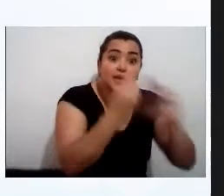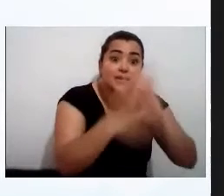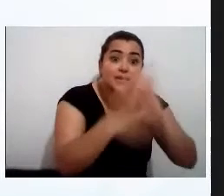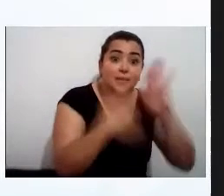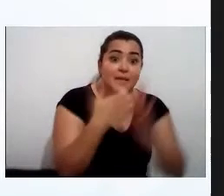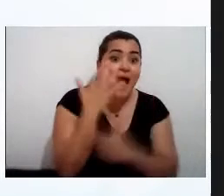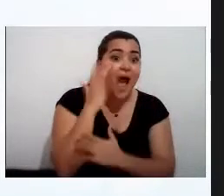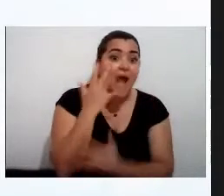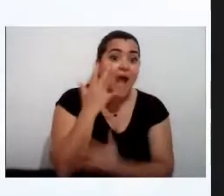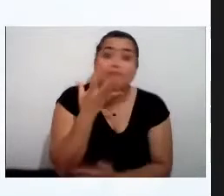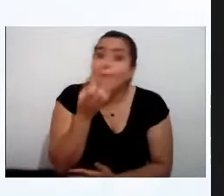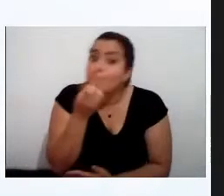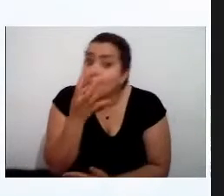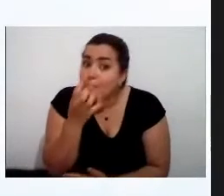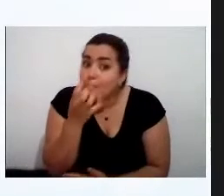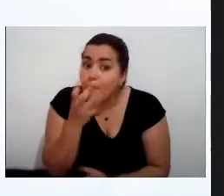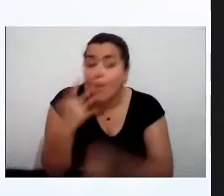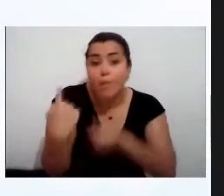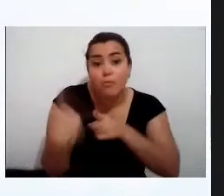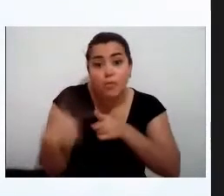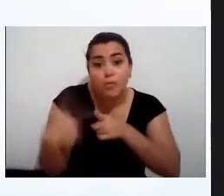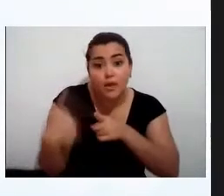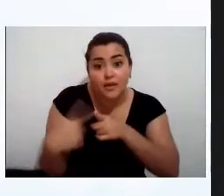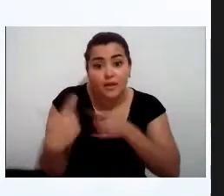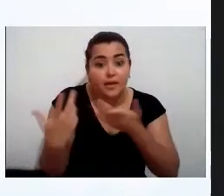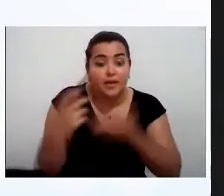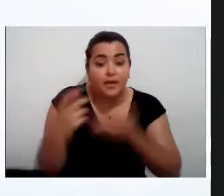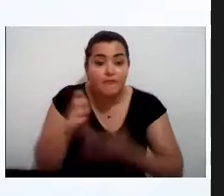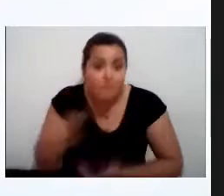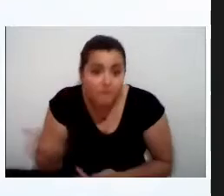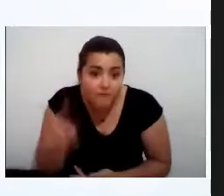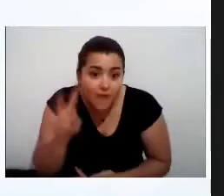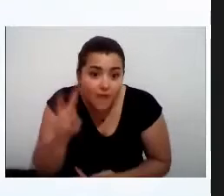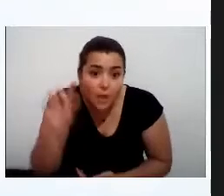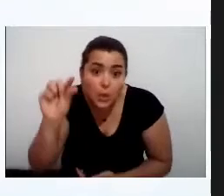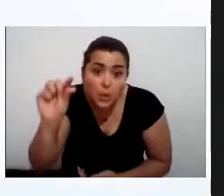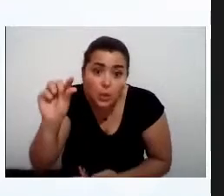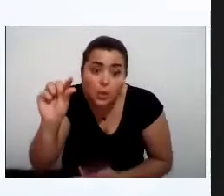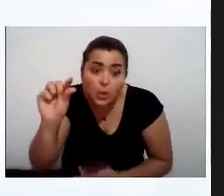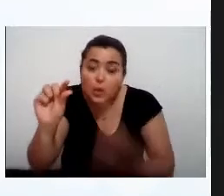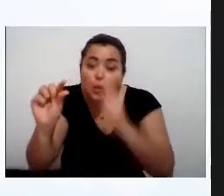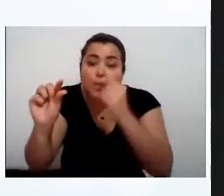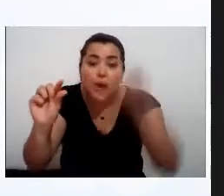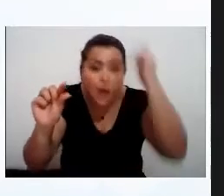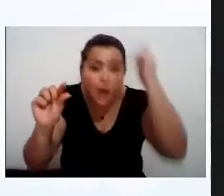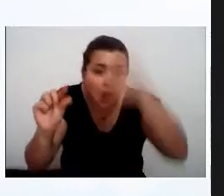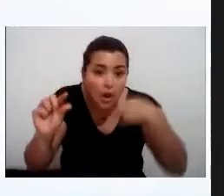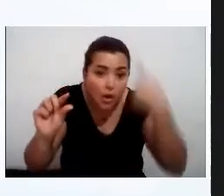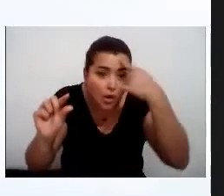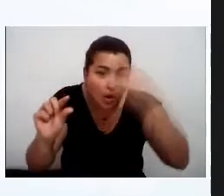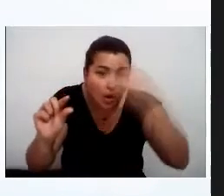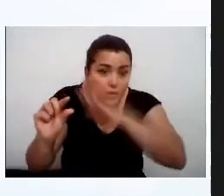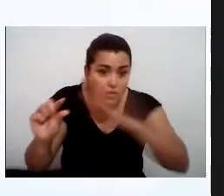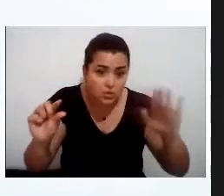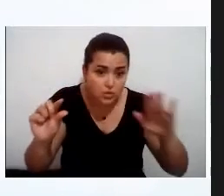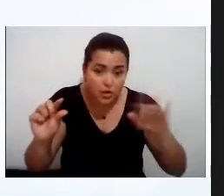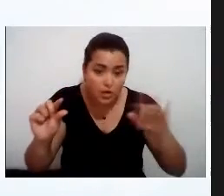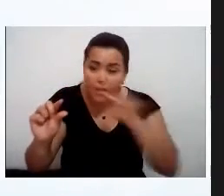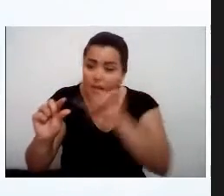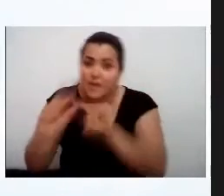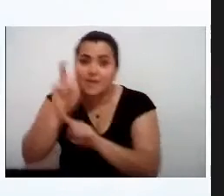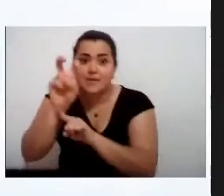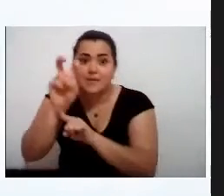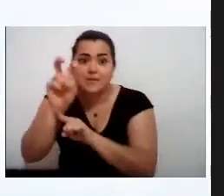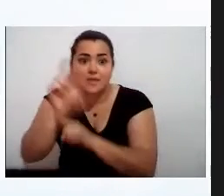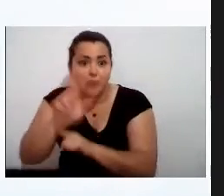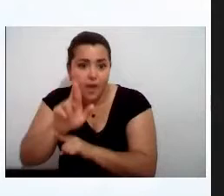porque estabelece um valor ínfimo pela hora de trabalho, não passa de R$5, ali